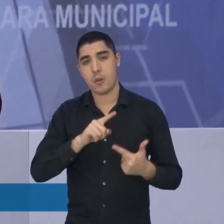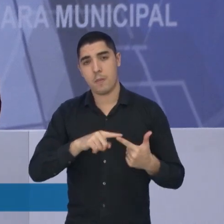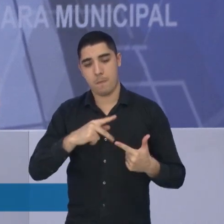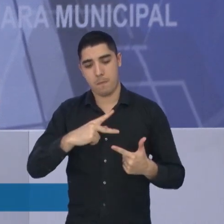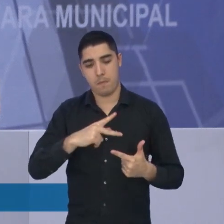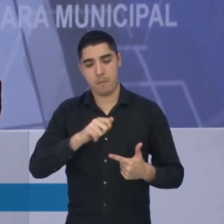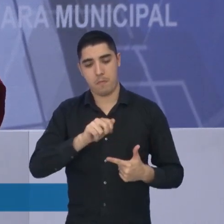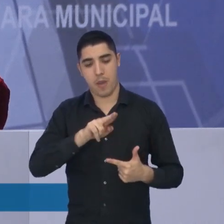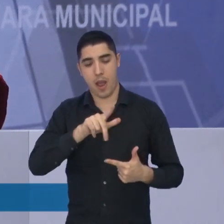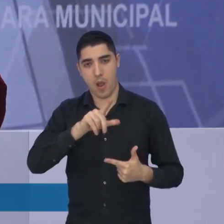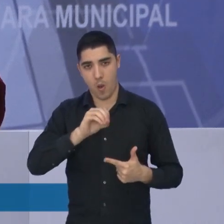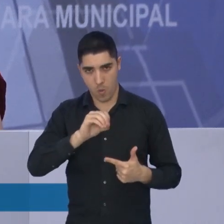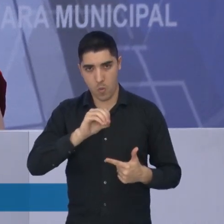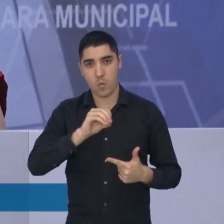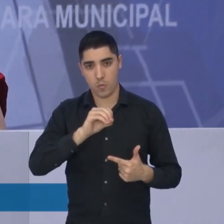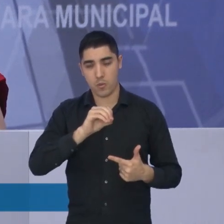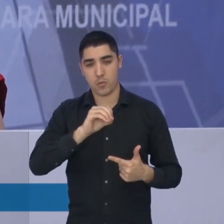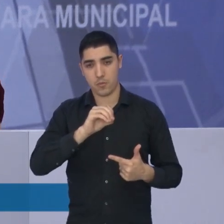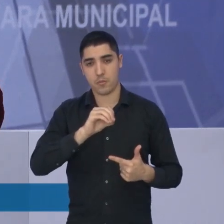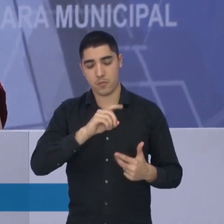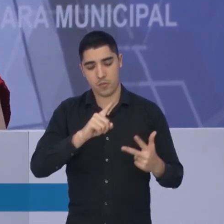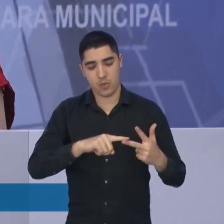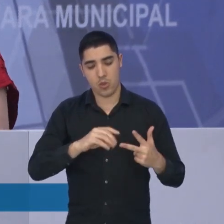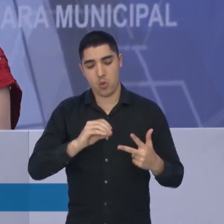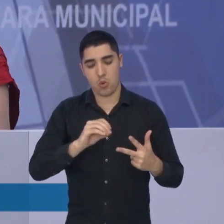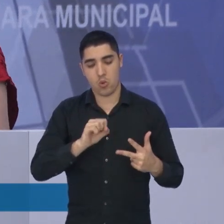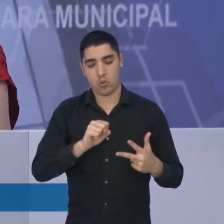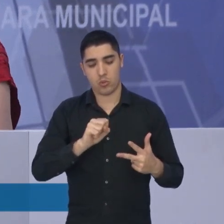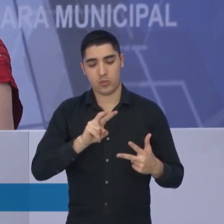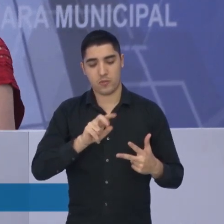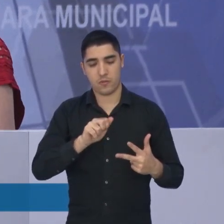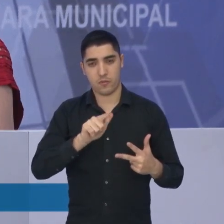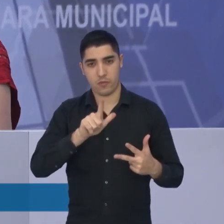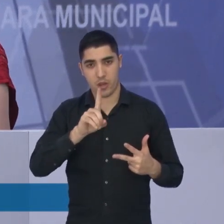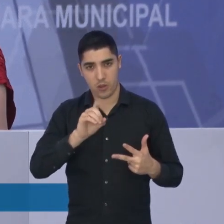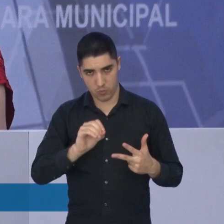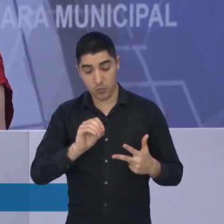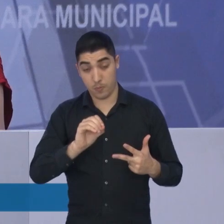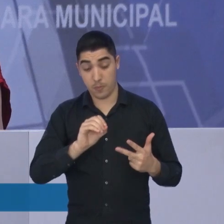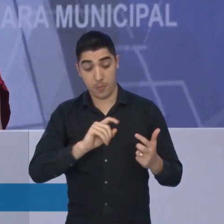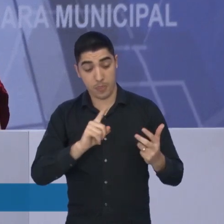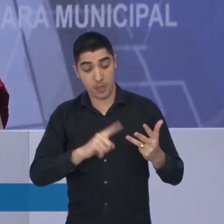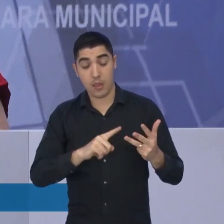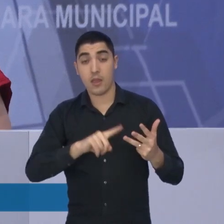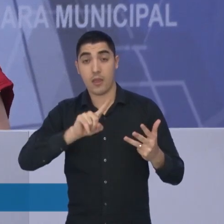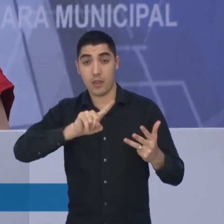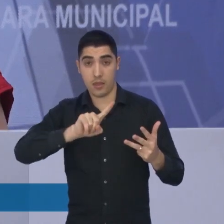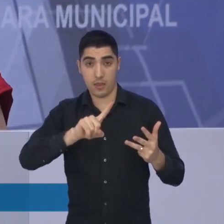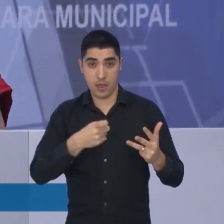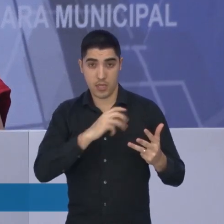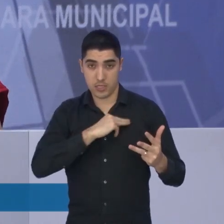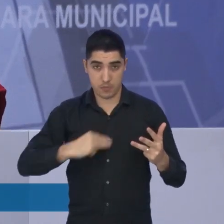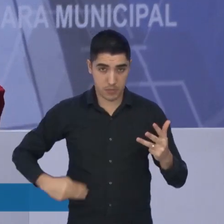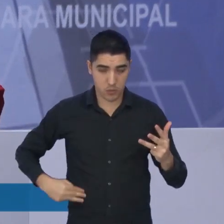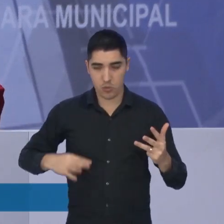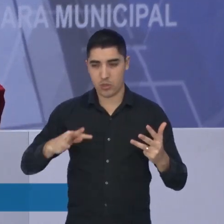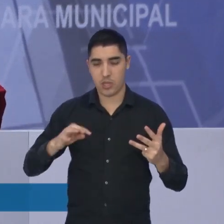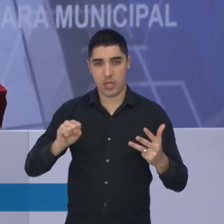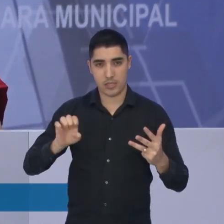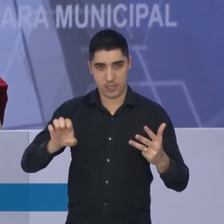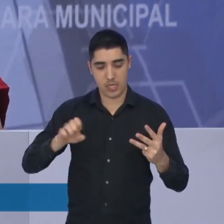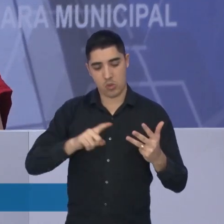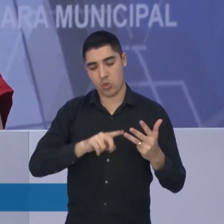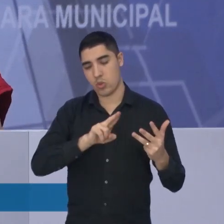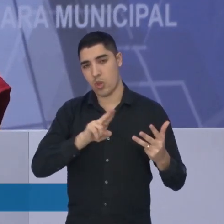Paulo Nakagawa, Oswaldo Katsumi, além do ex-ministro do TSE, Carlos